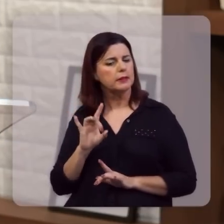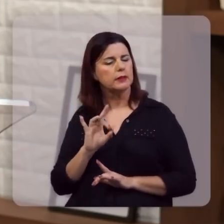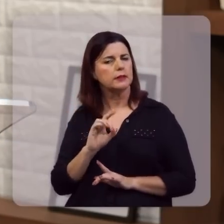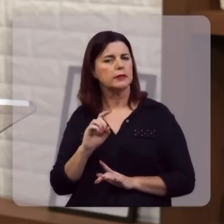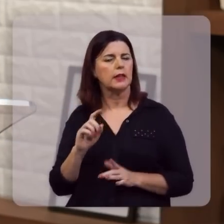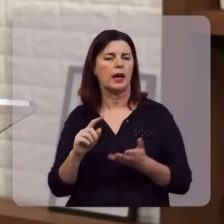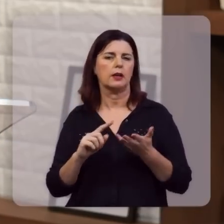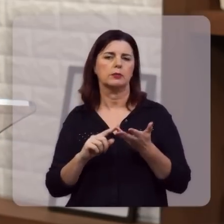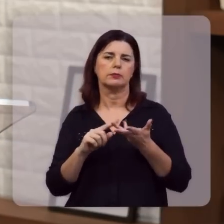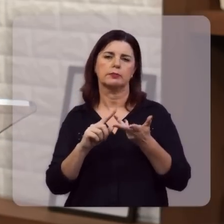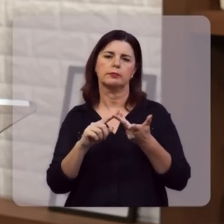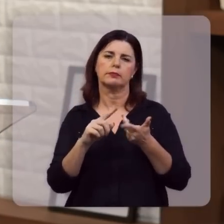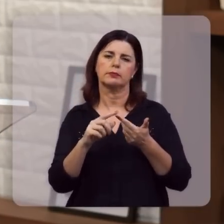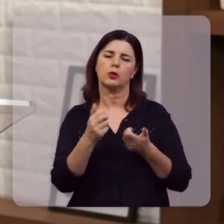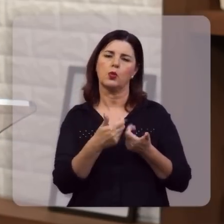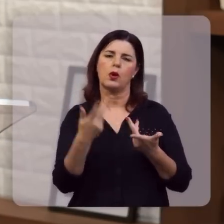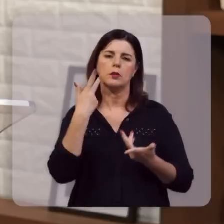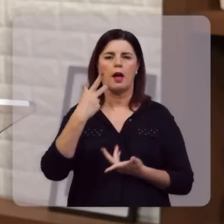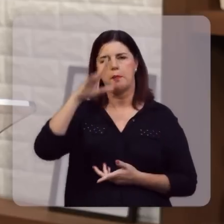solenes lições.